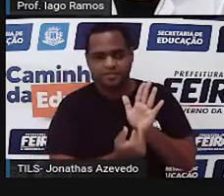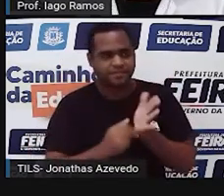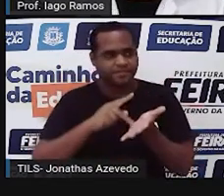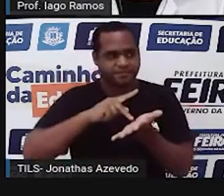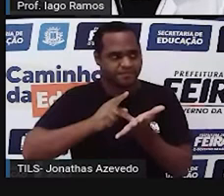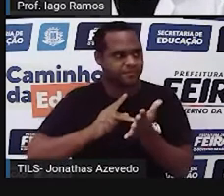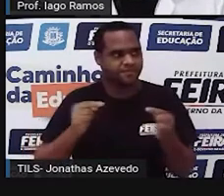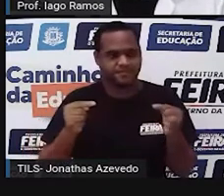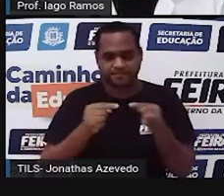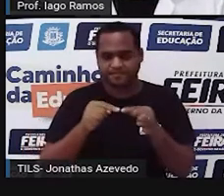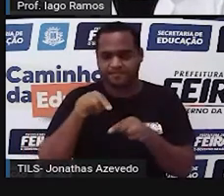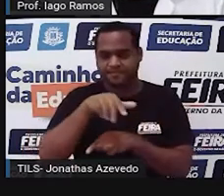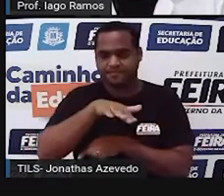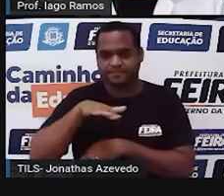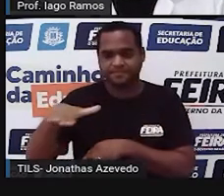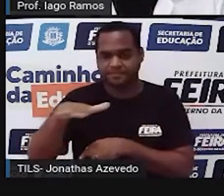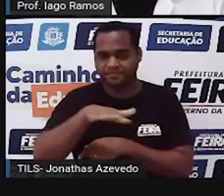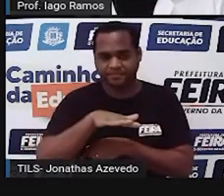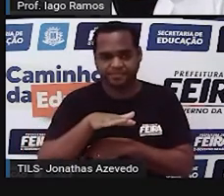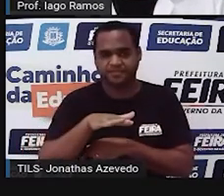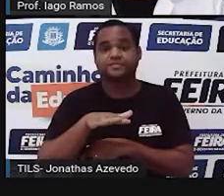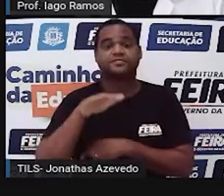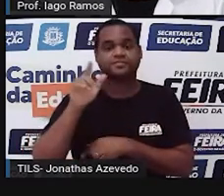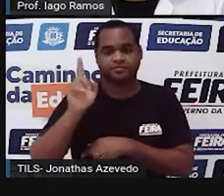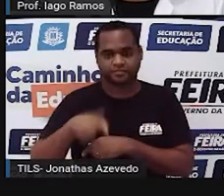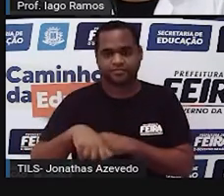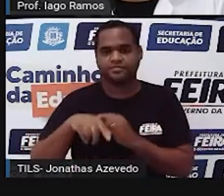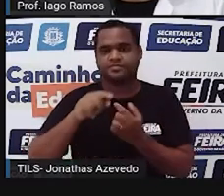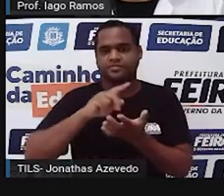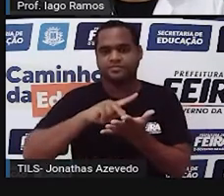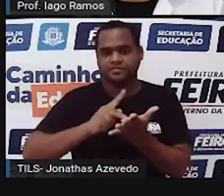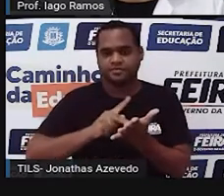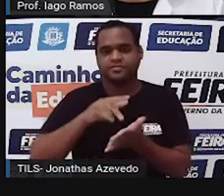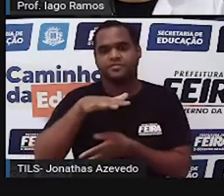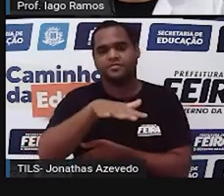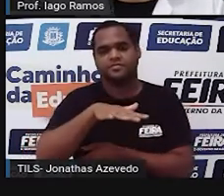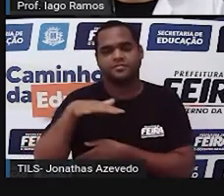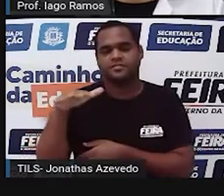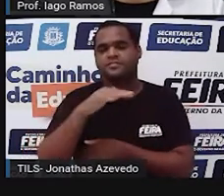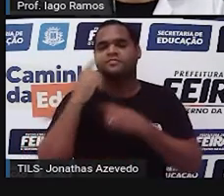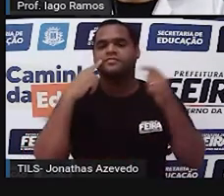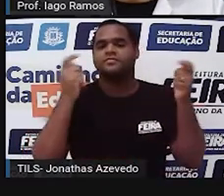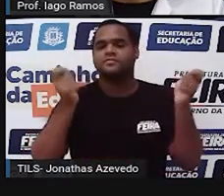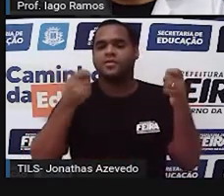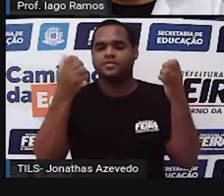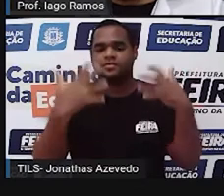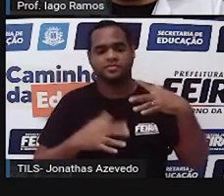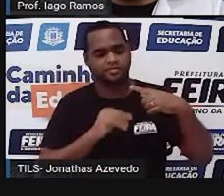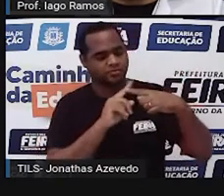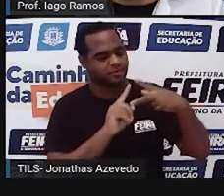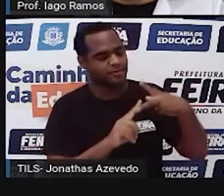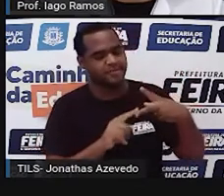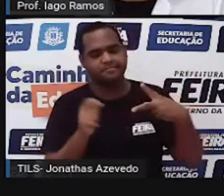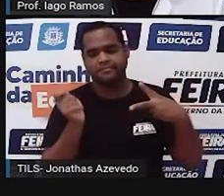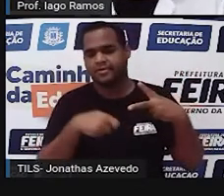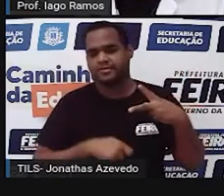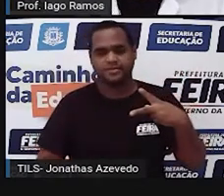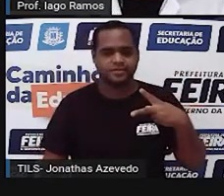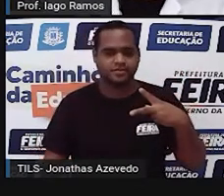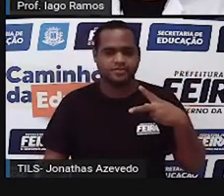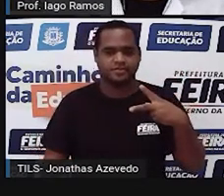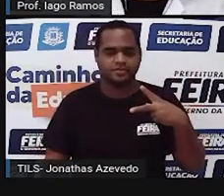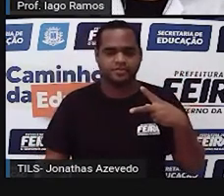planas tá E essas figuras geométricas planas possuem duas dimensões